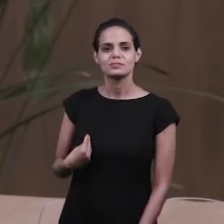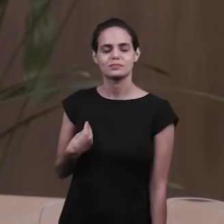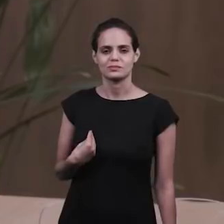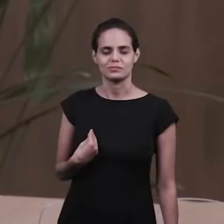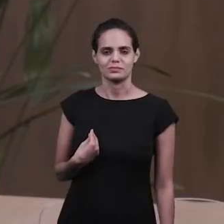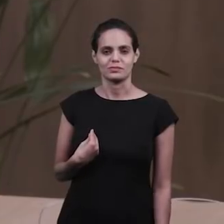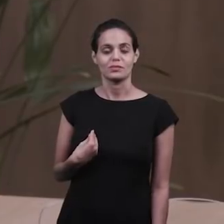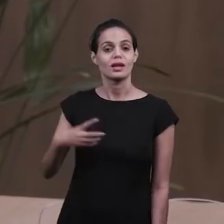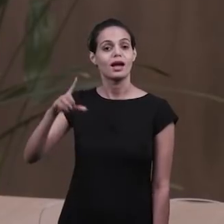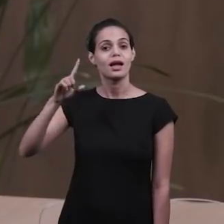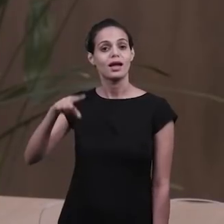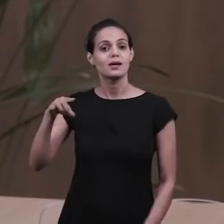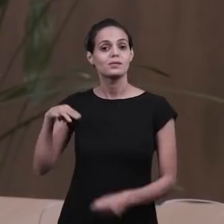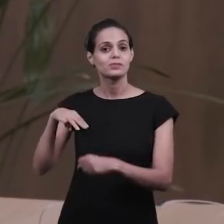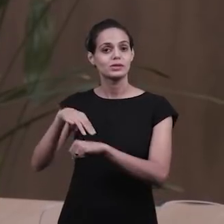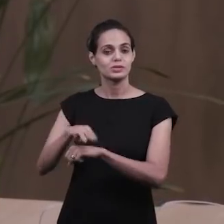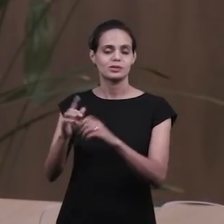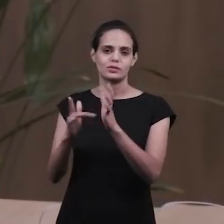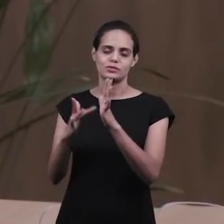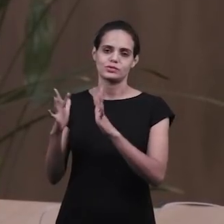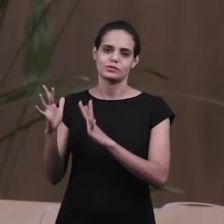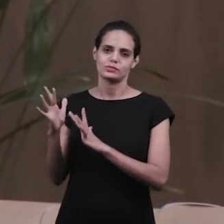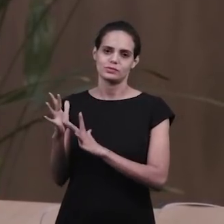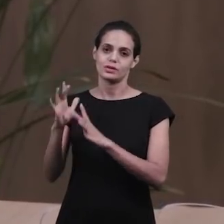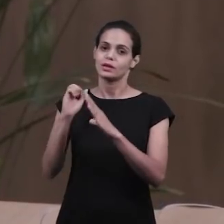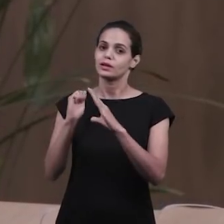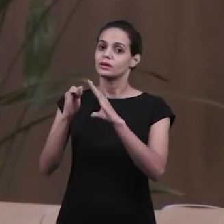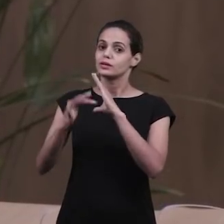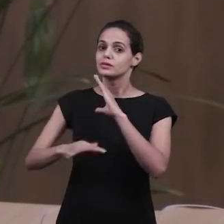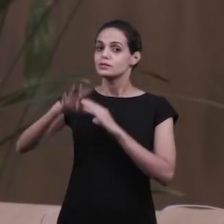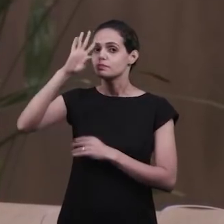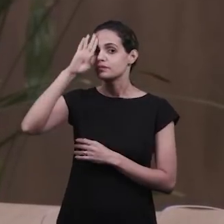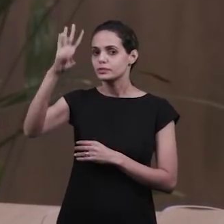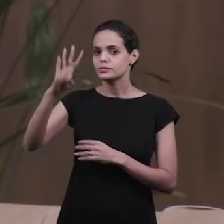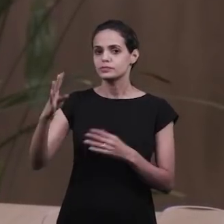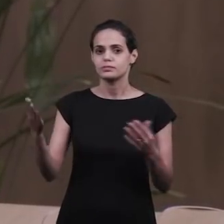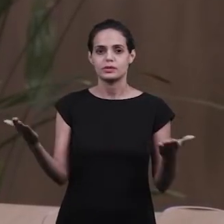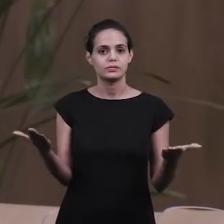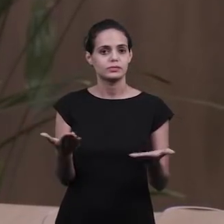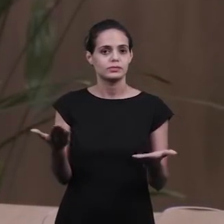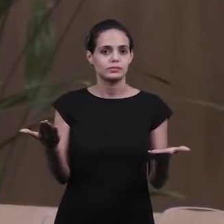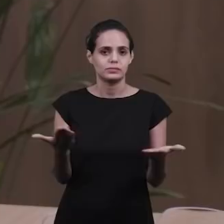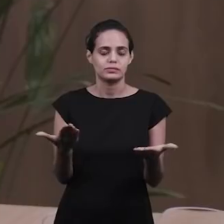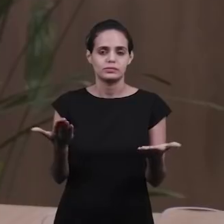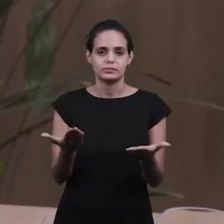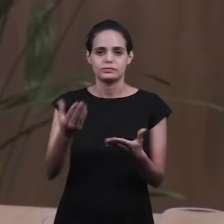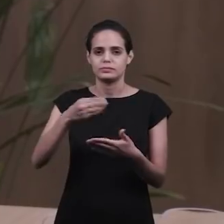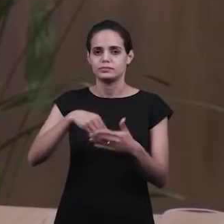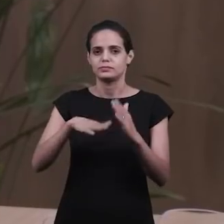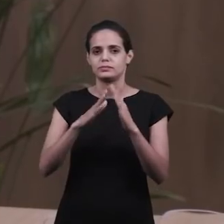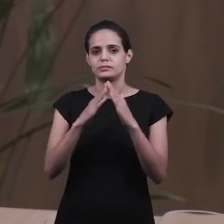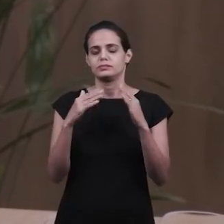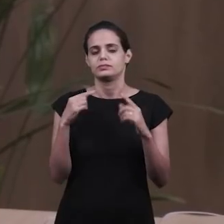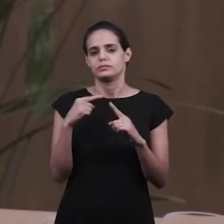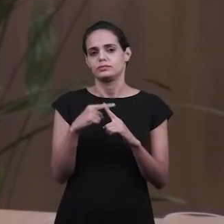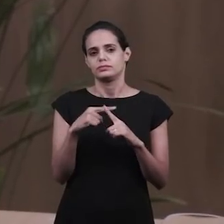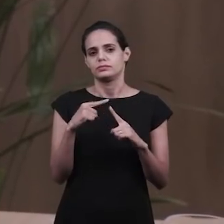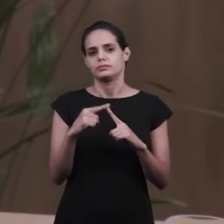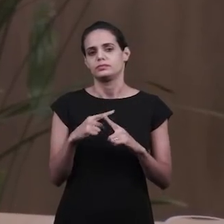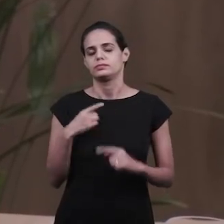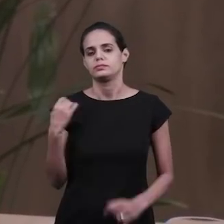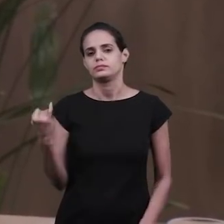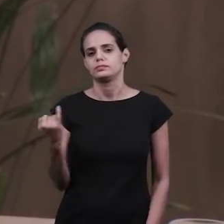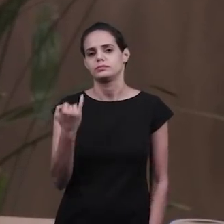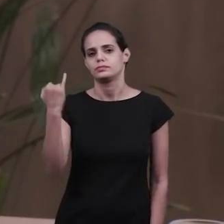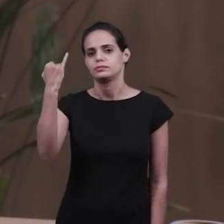Jesus. A grande característica hoje na igreja, o importante na